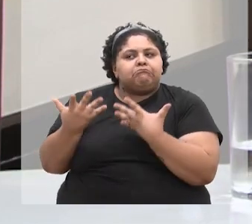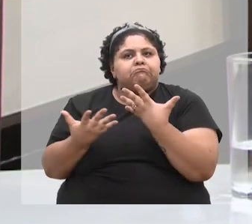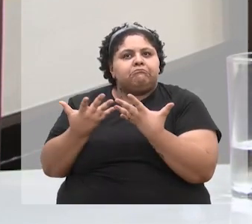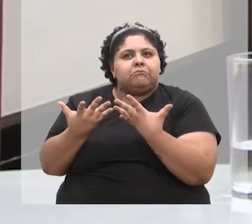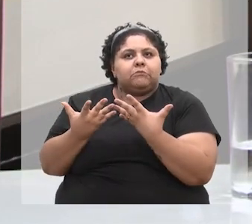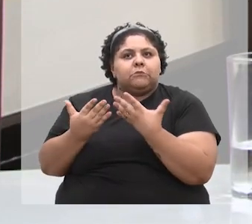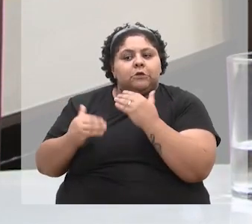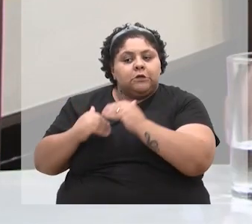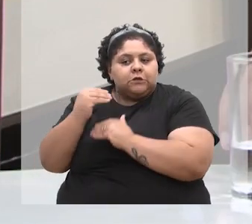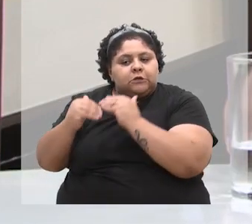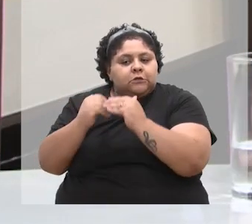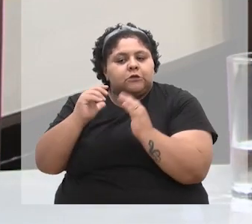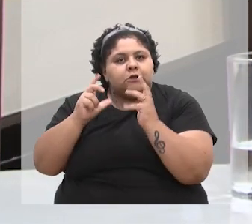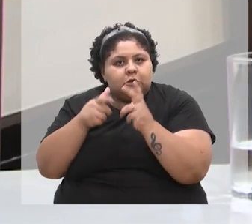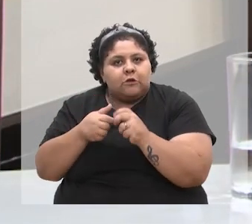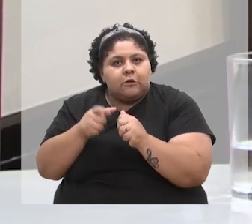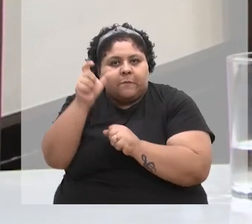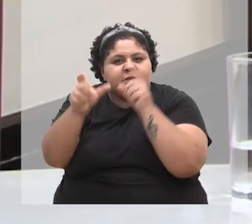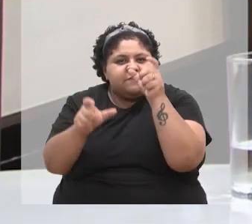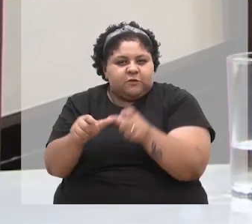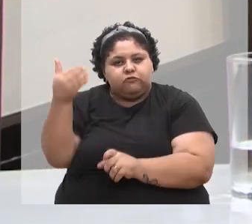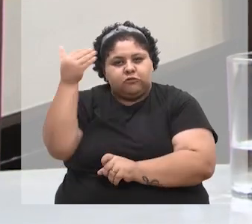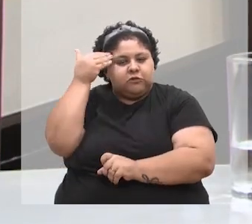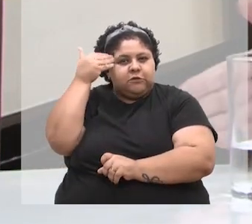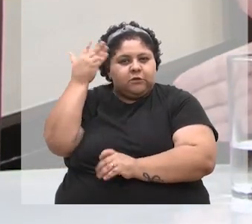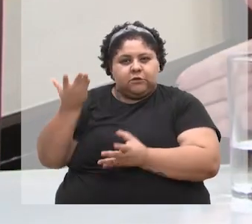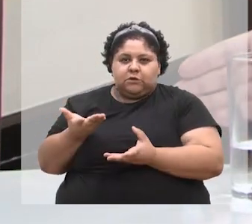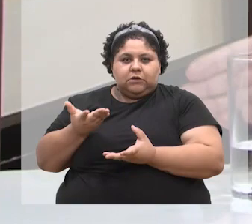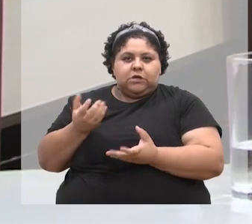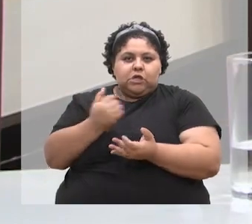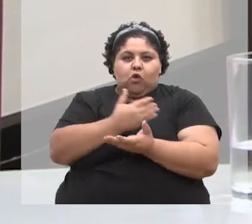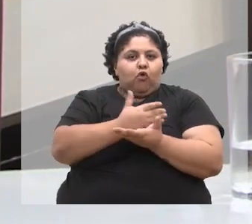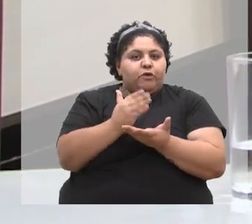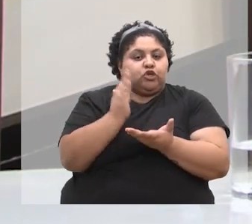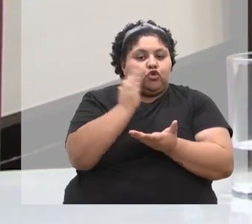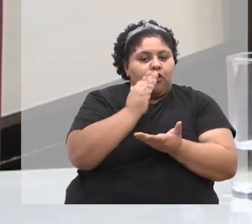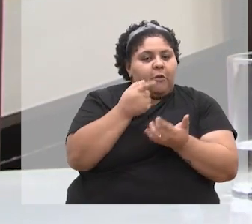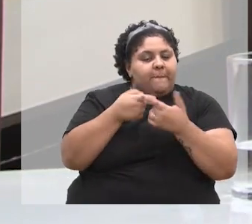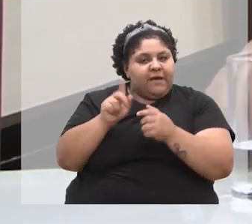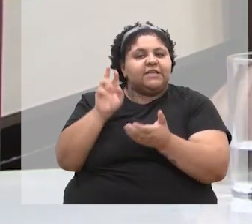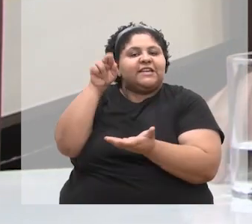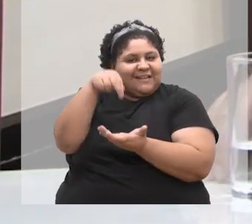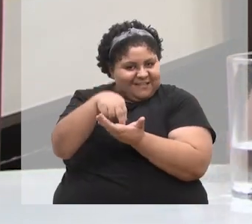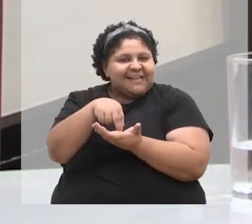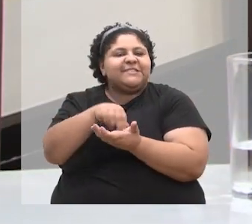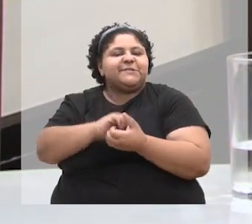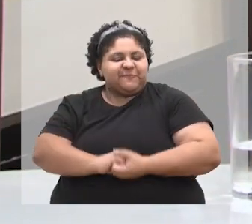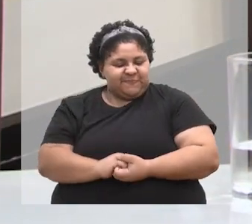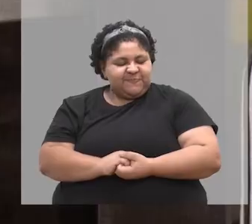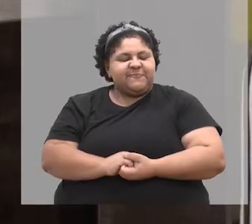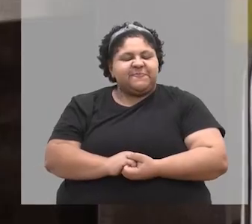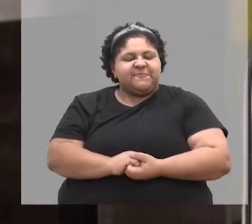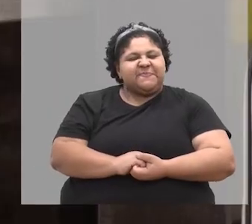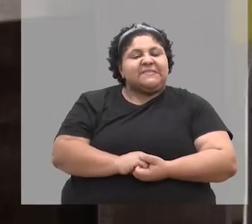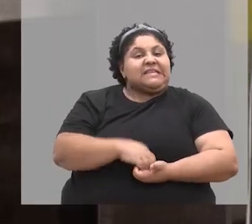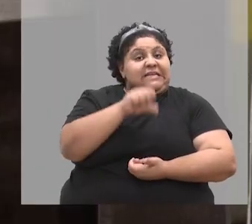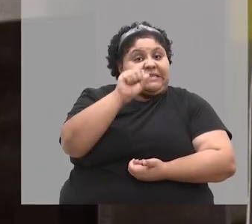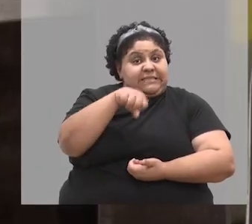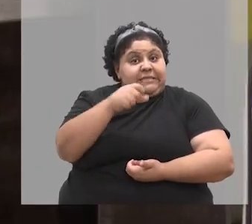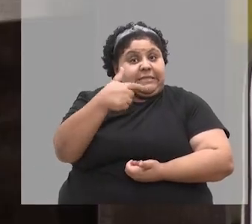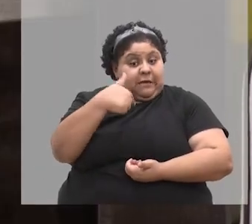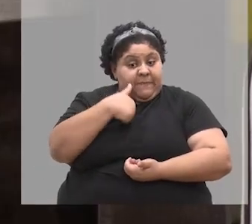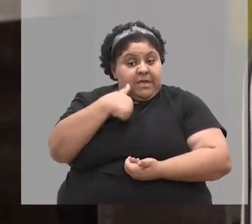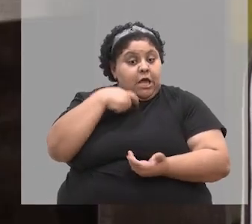explicasse, digamos assim, esse processo todo, até para as pessoas entenderem. Não veio do nada, mas já é uma realidade. Exatamente, Fábio.